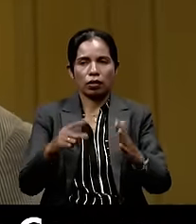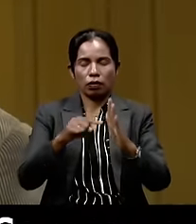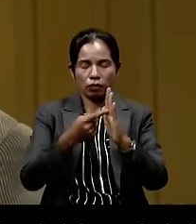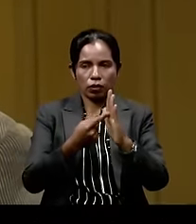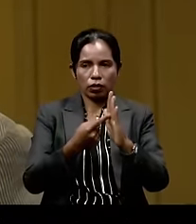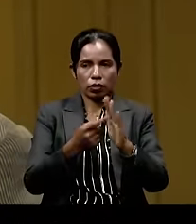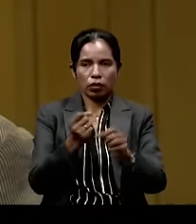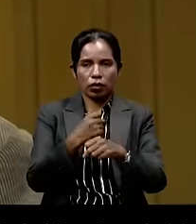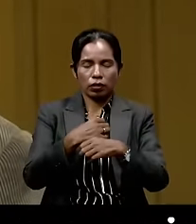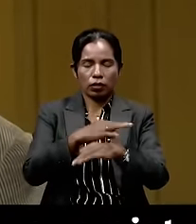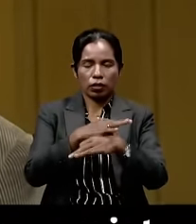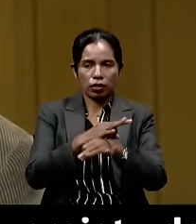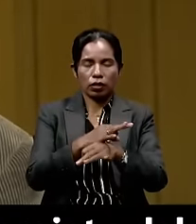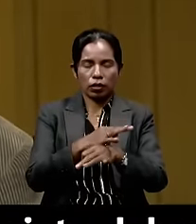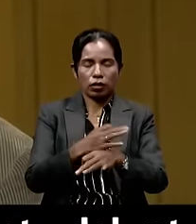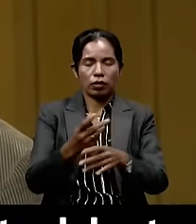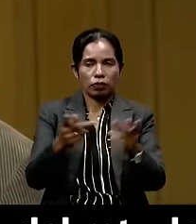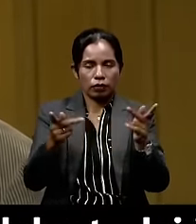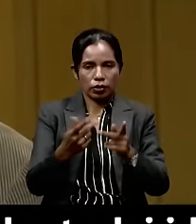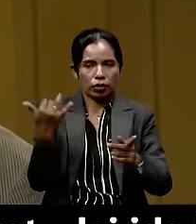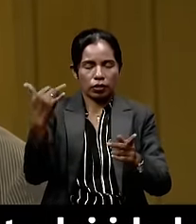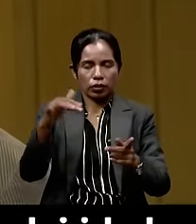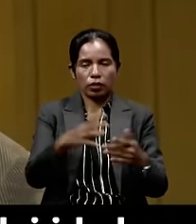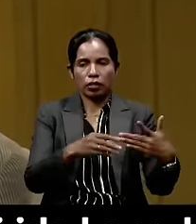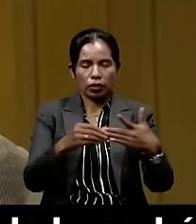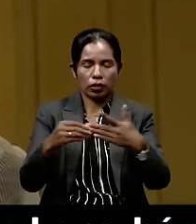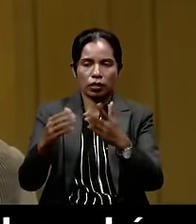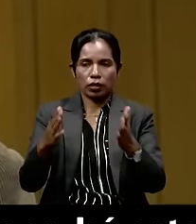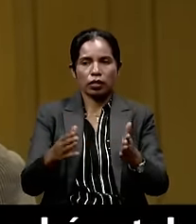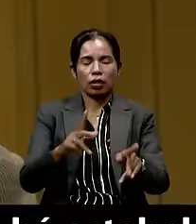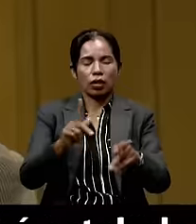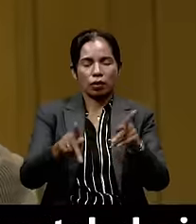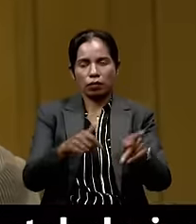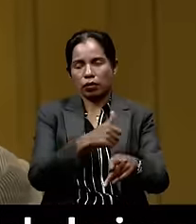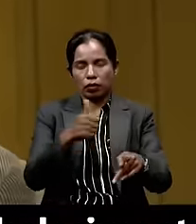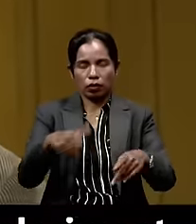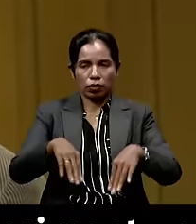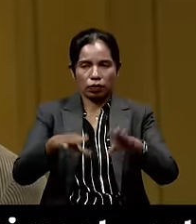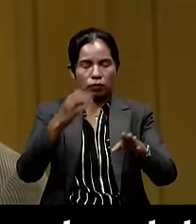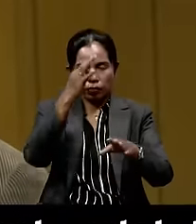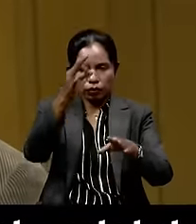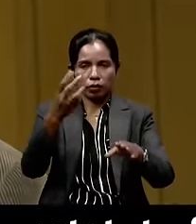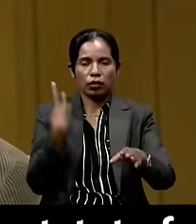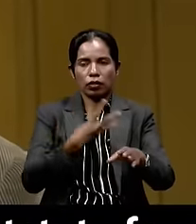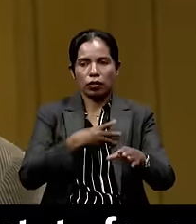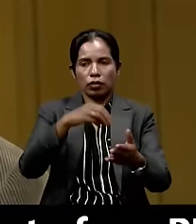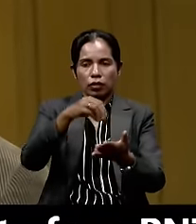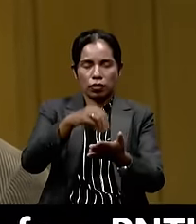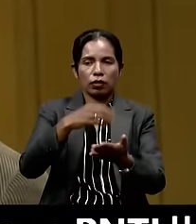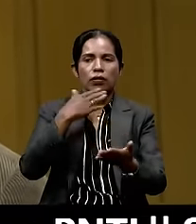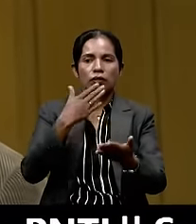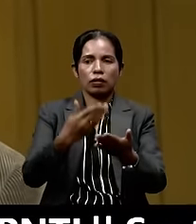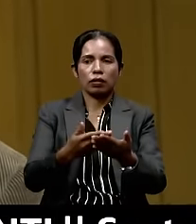halo reabilitação fati se nabai te reorganiza fali smalo se no fan sangue nabai ambrua pronto te buka kadir na condição de acreditar mas